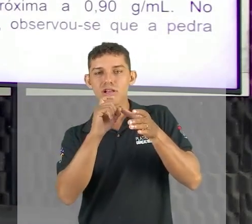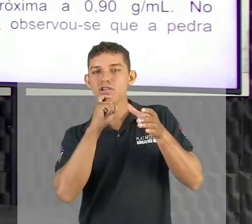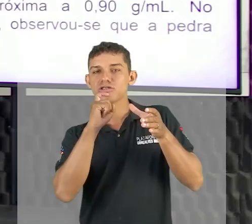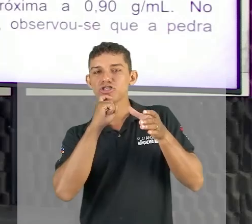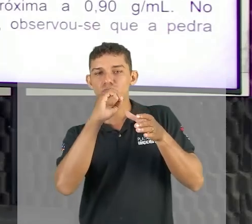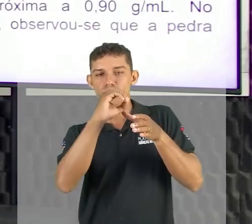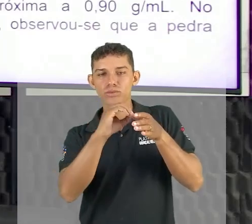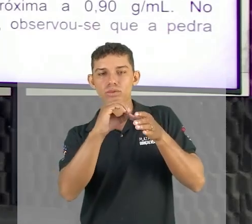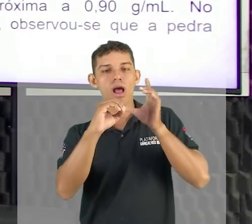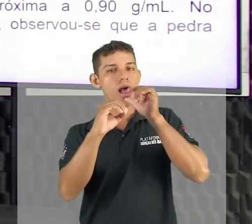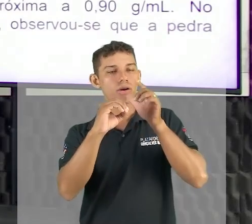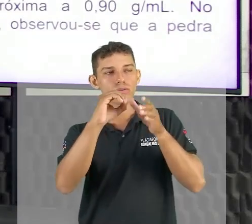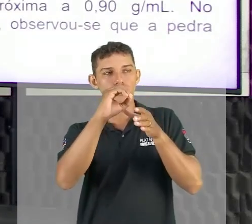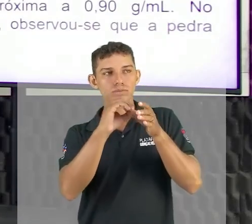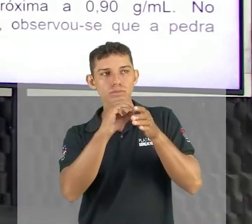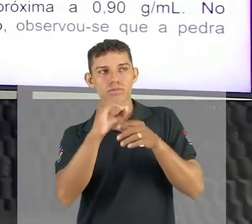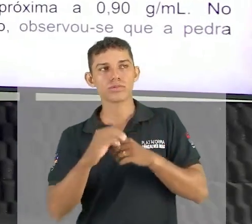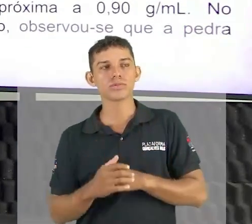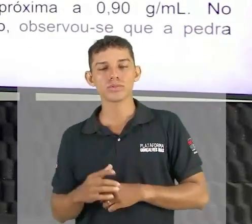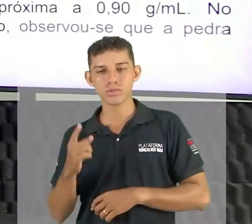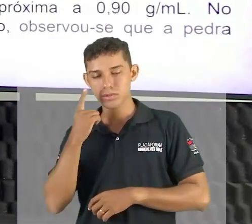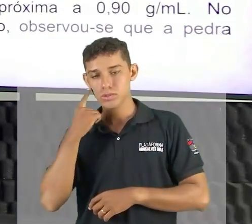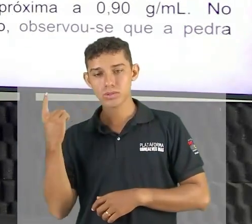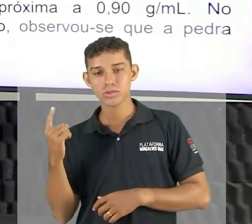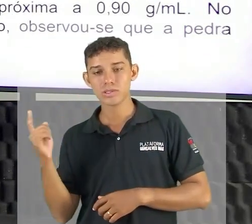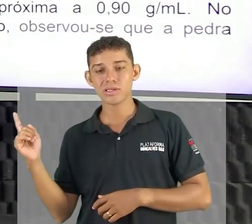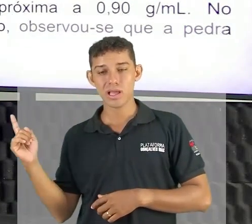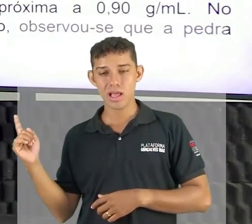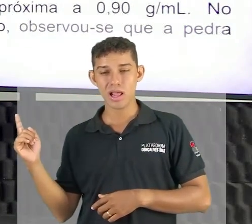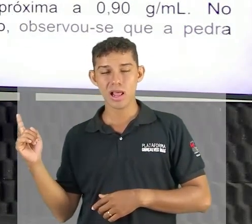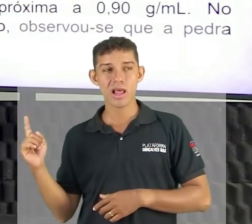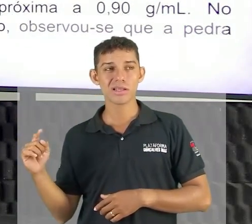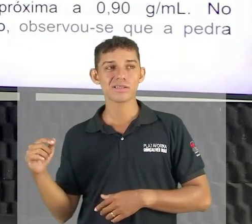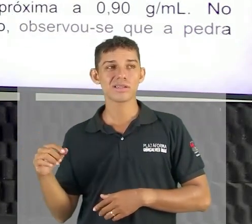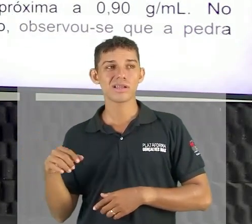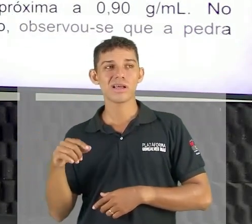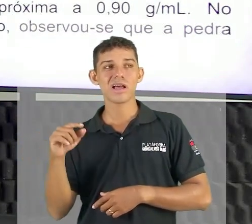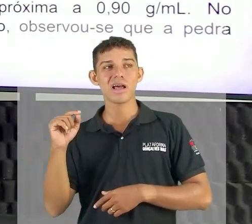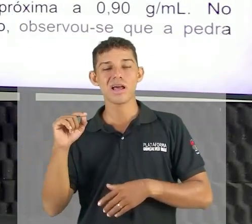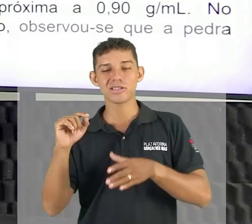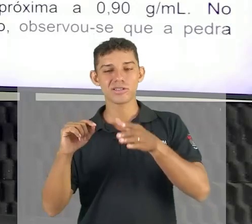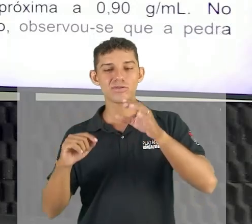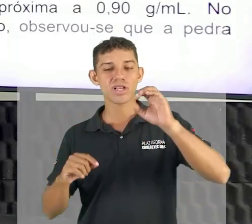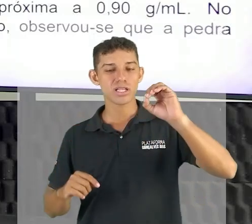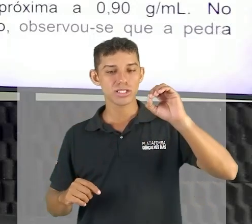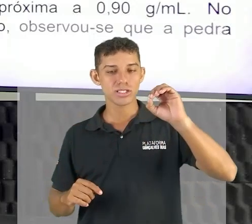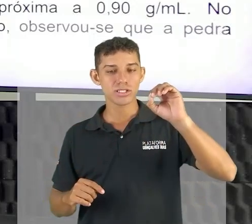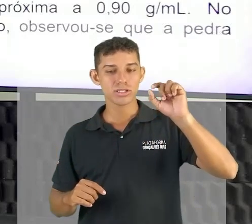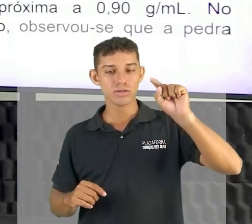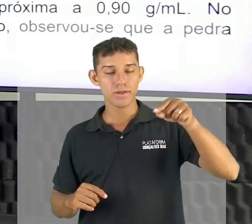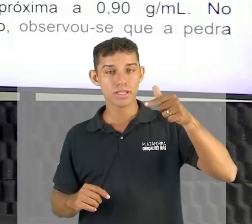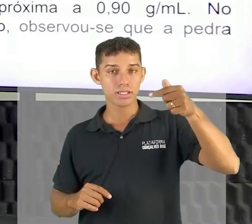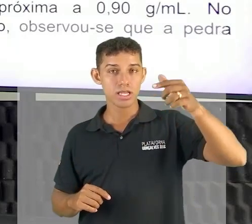0,9 é maior do que 0,79? É. Então a pedra vai ficar aqui.